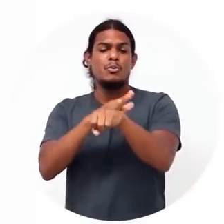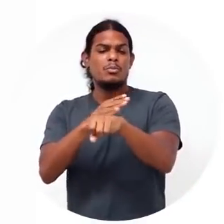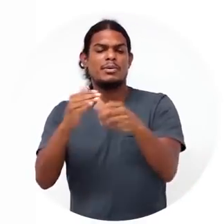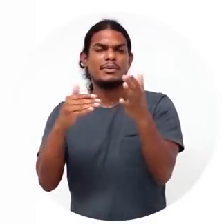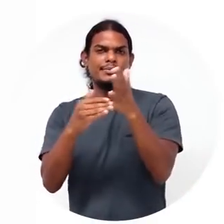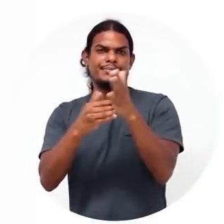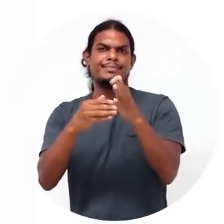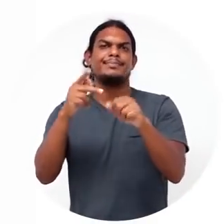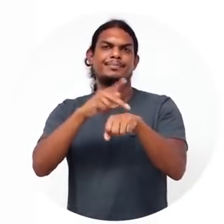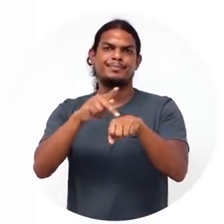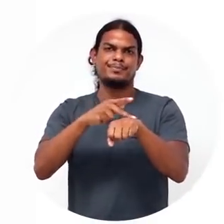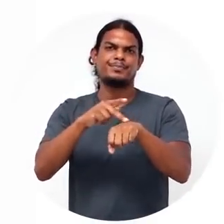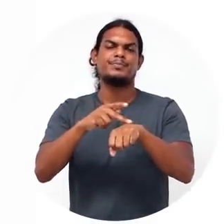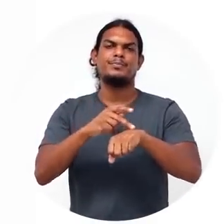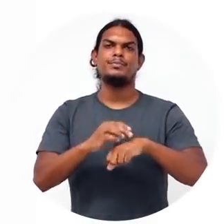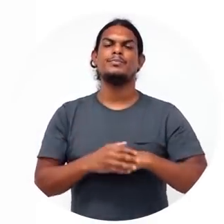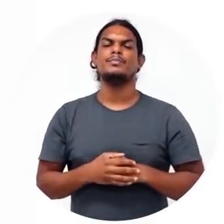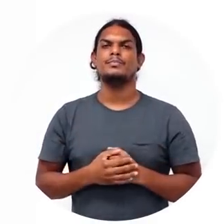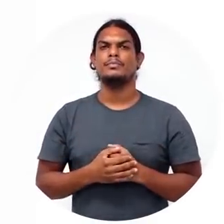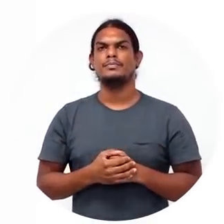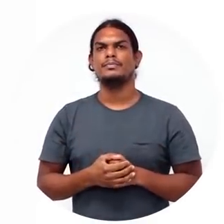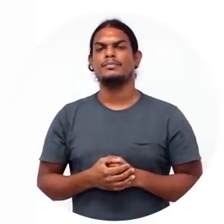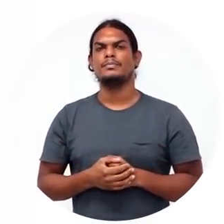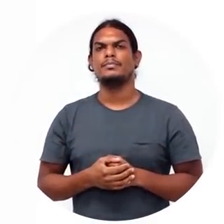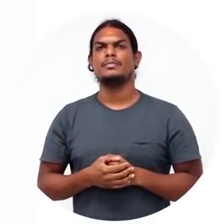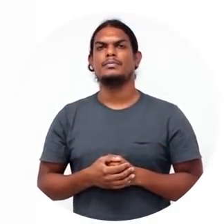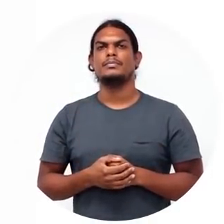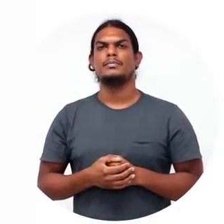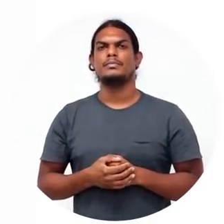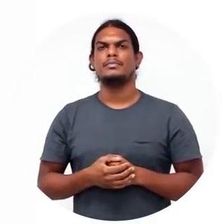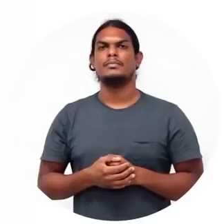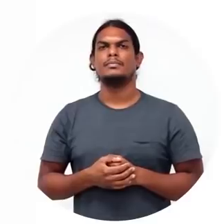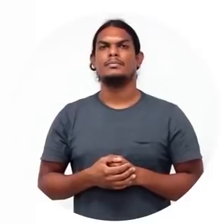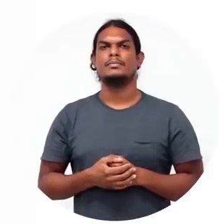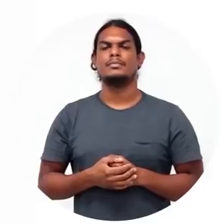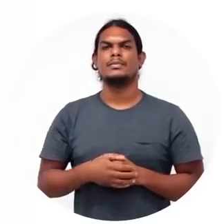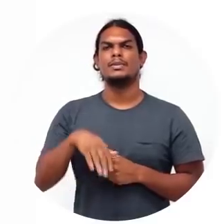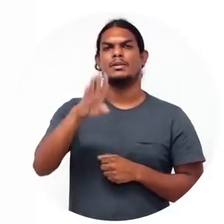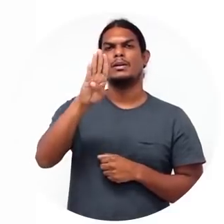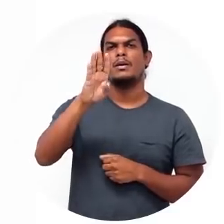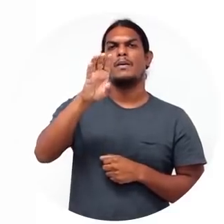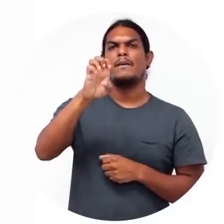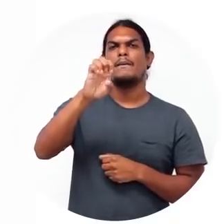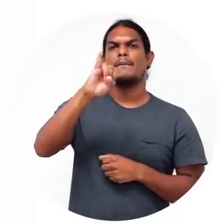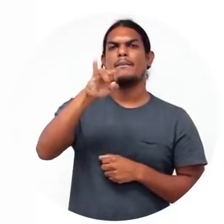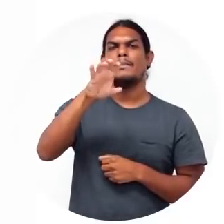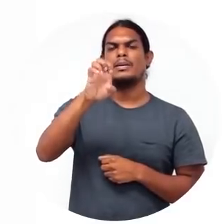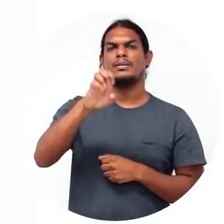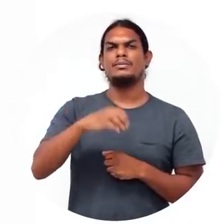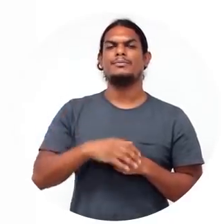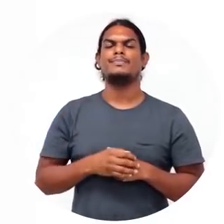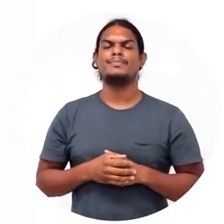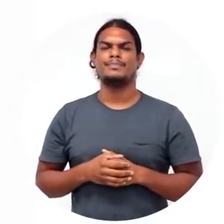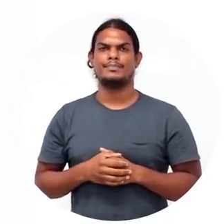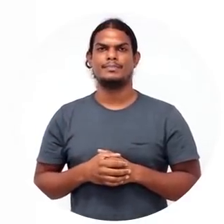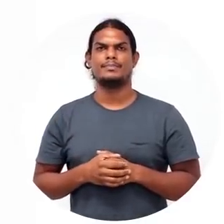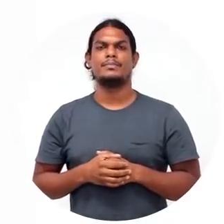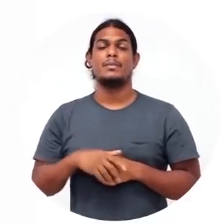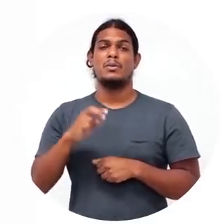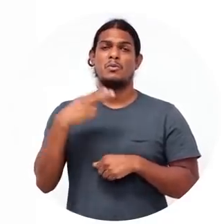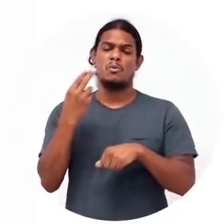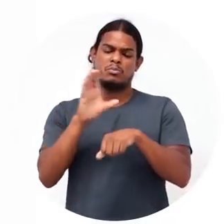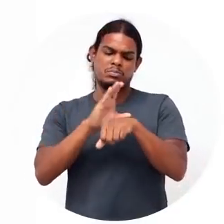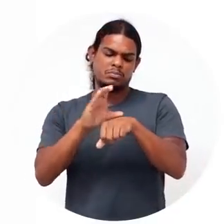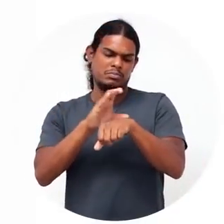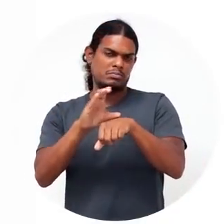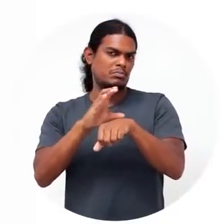preto, né? Utilizando ou uma escala tonal de tons de bege, né, de terra, ou uma escala de cinzas.